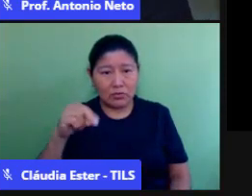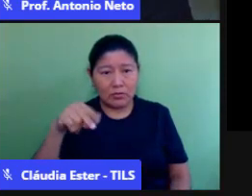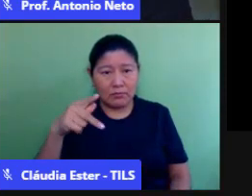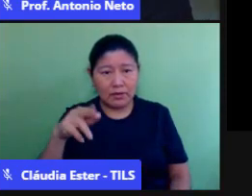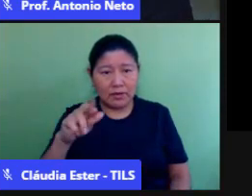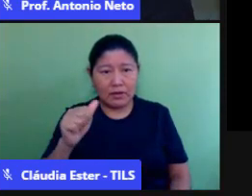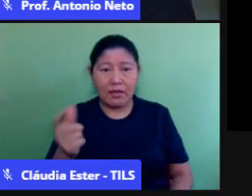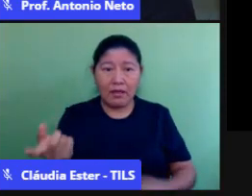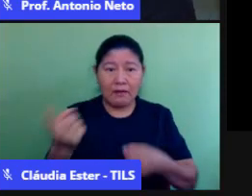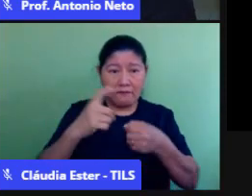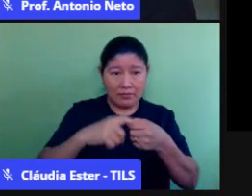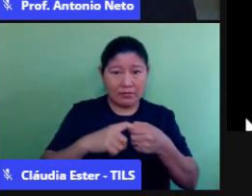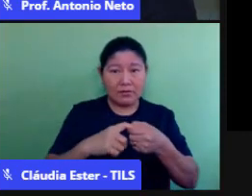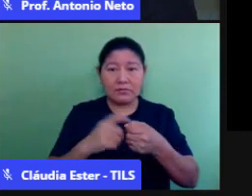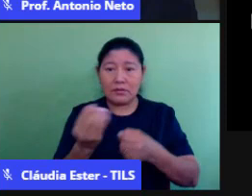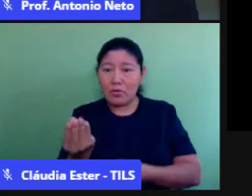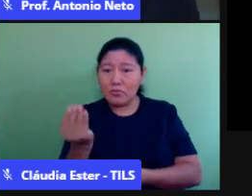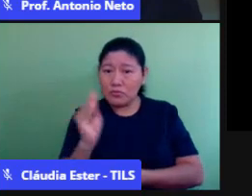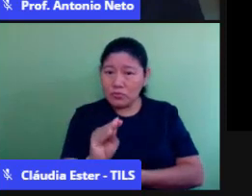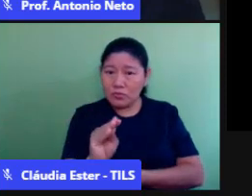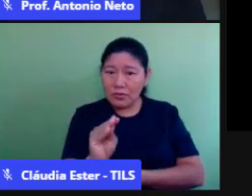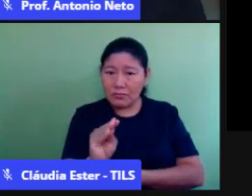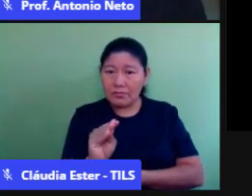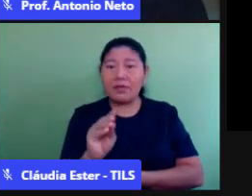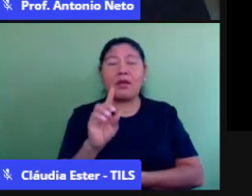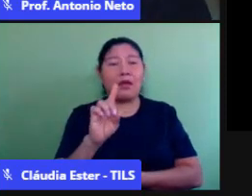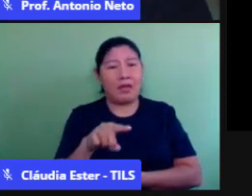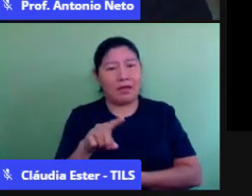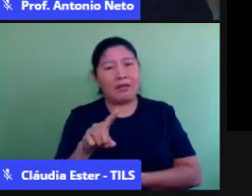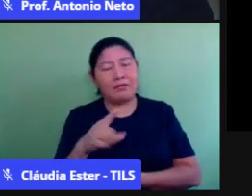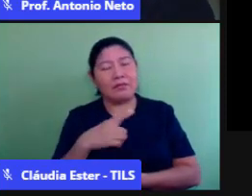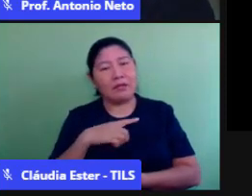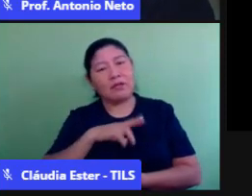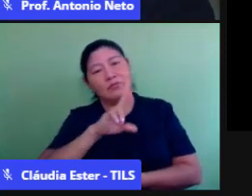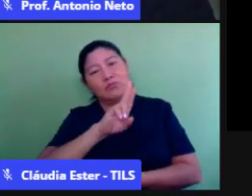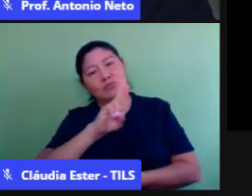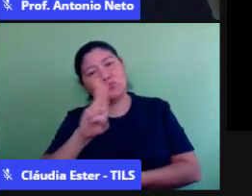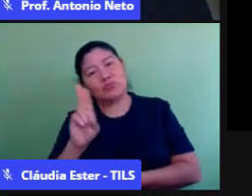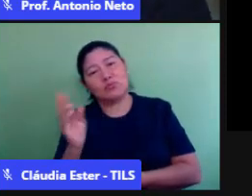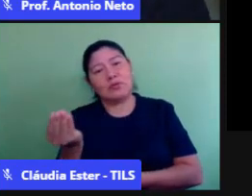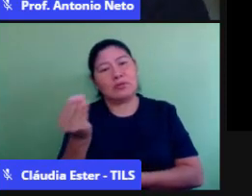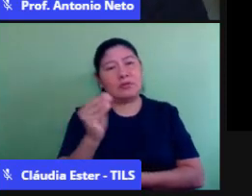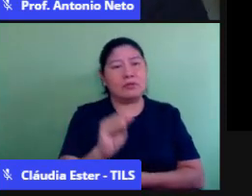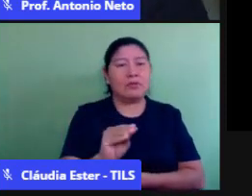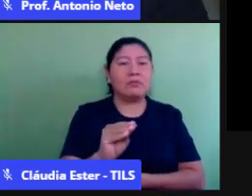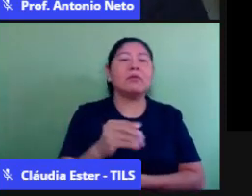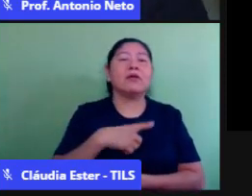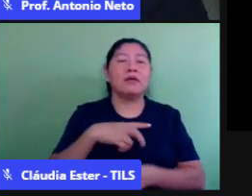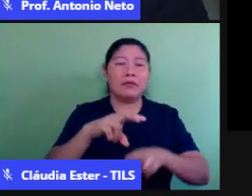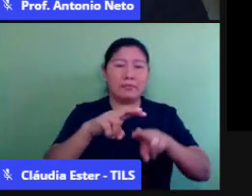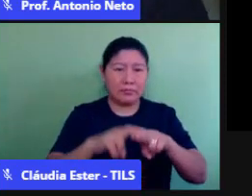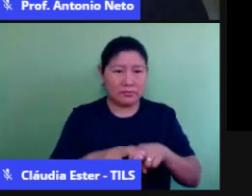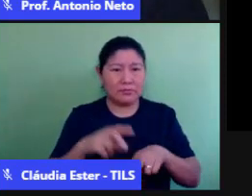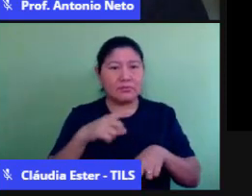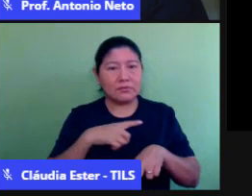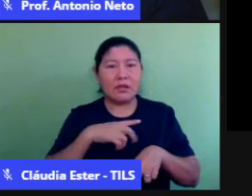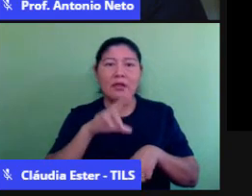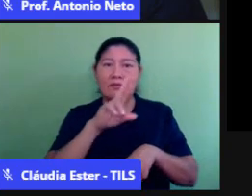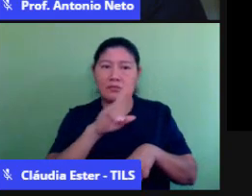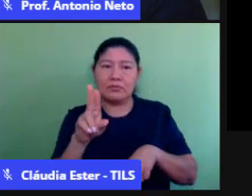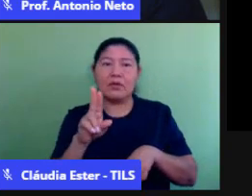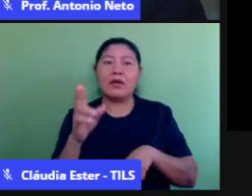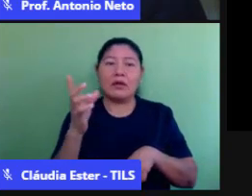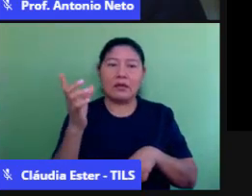era o dono original. E daí, o José Antônio Pereira teve as suas terras novamente